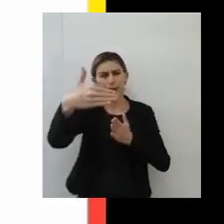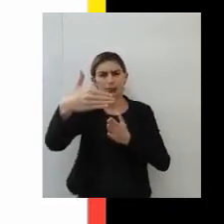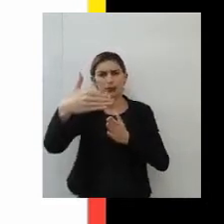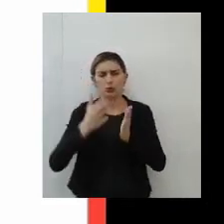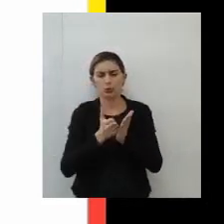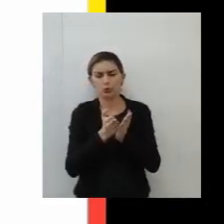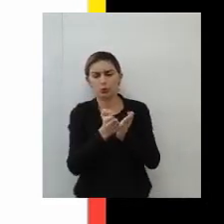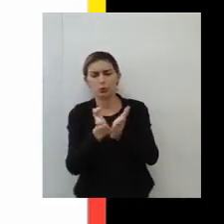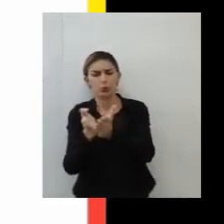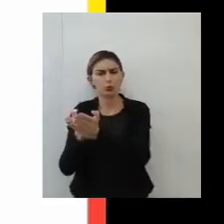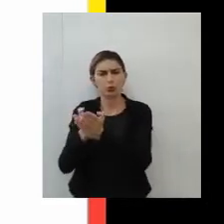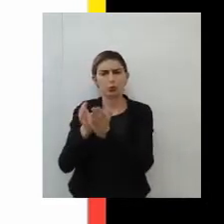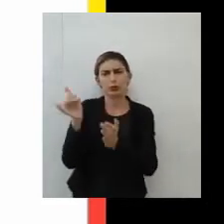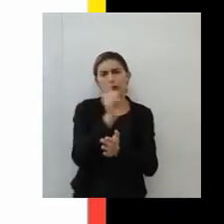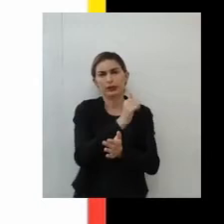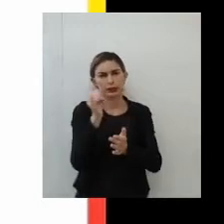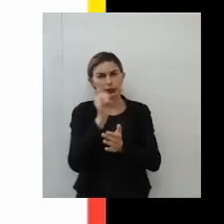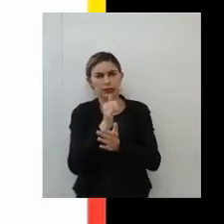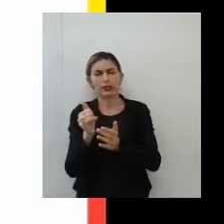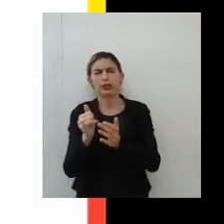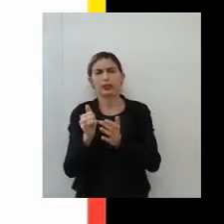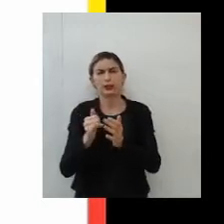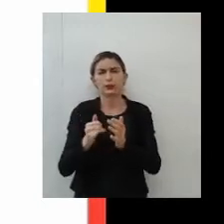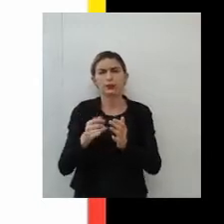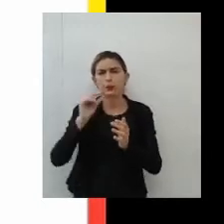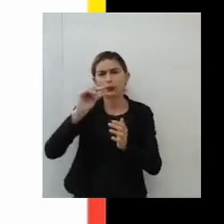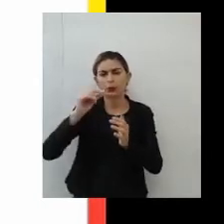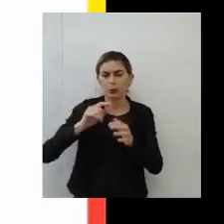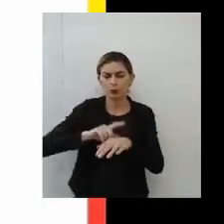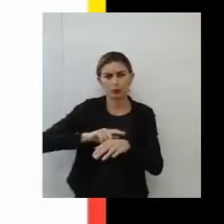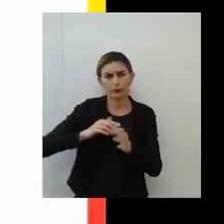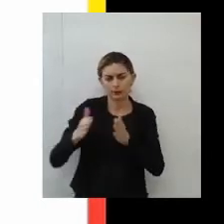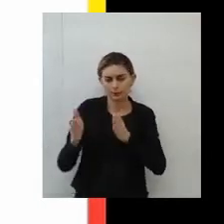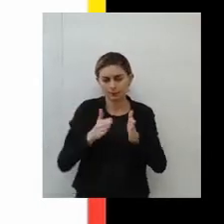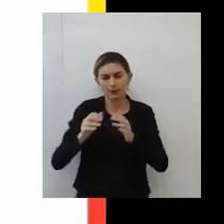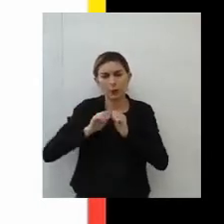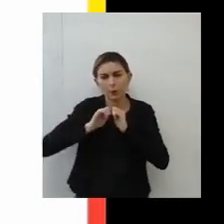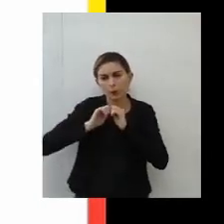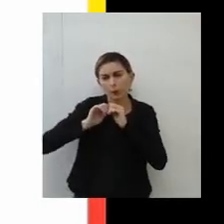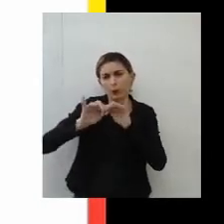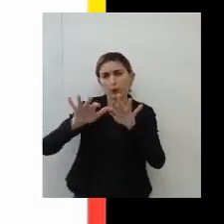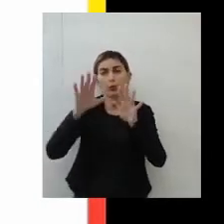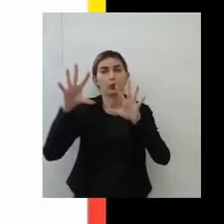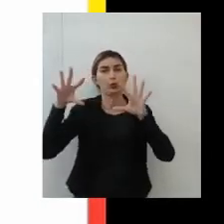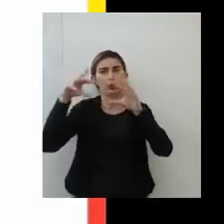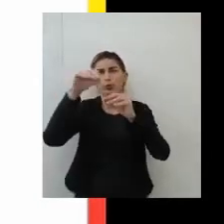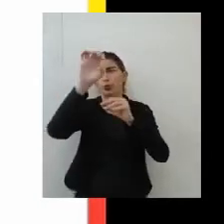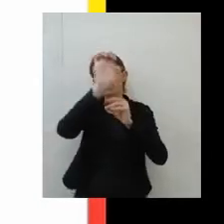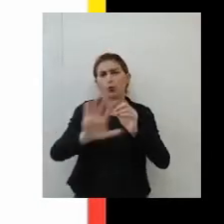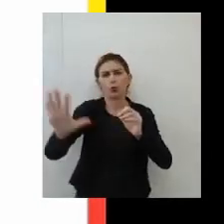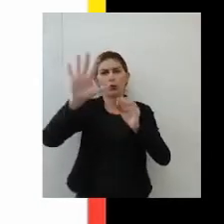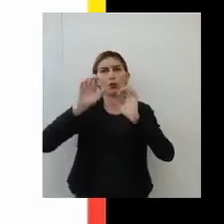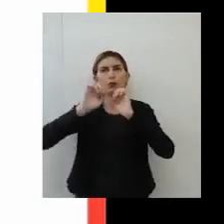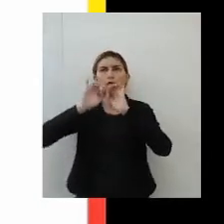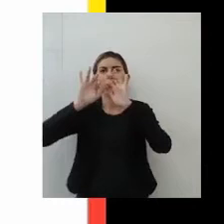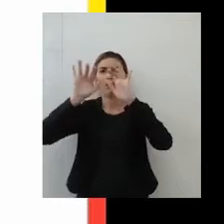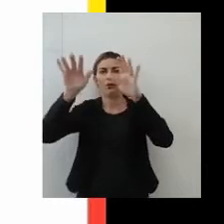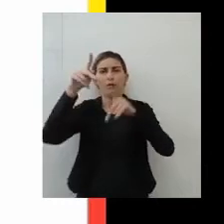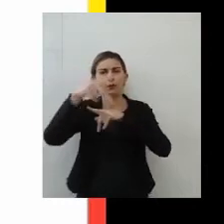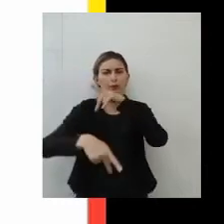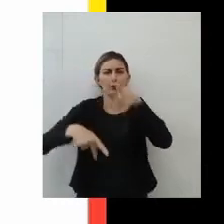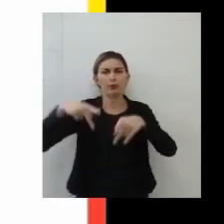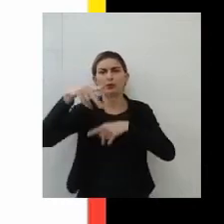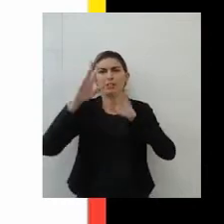portos da Península Itálica, em pouquíssimo tempo, se espalha por toda a Europa. A população que já